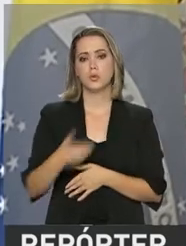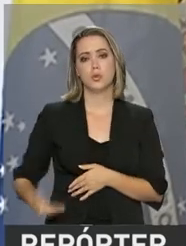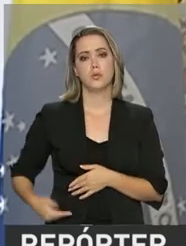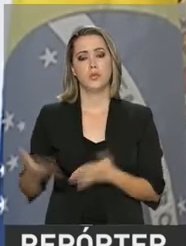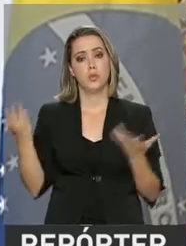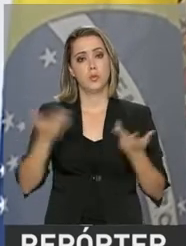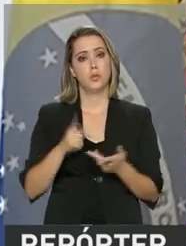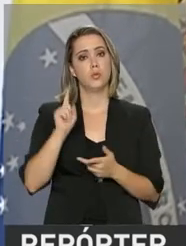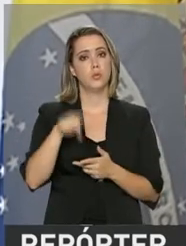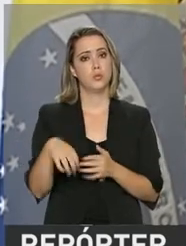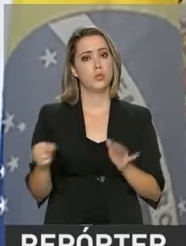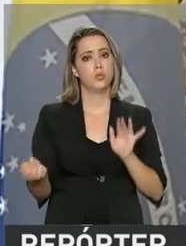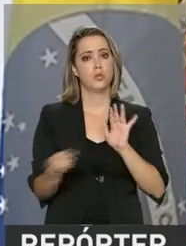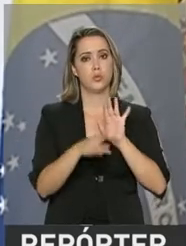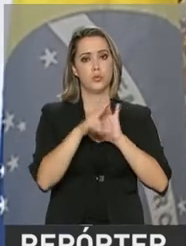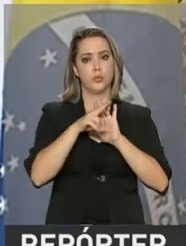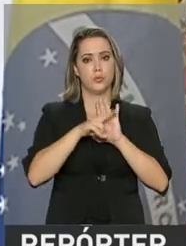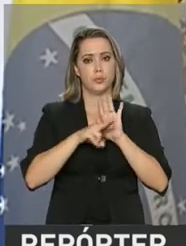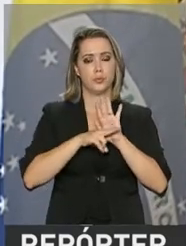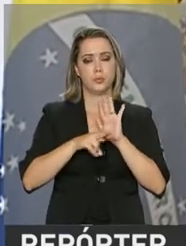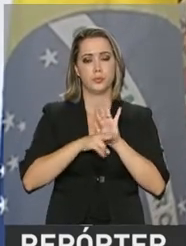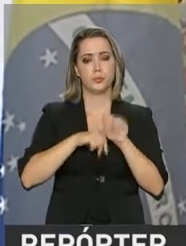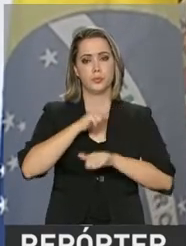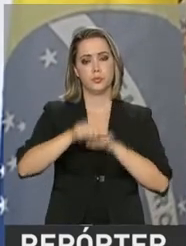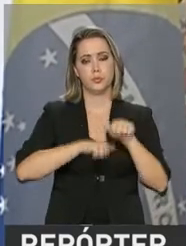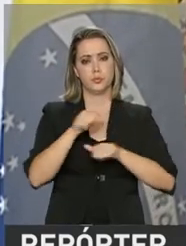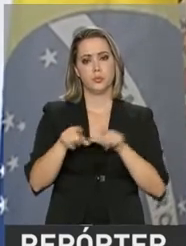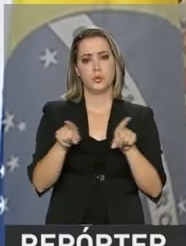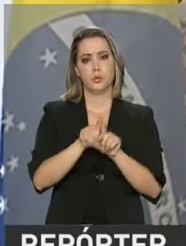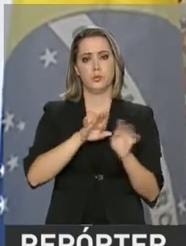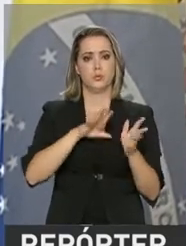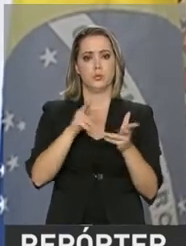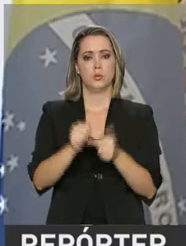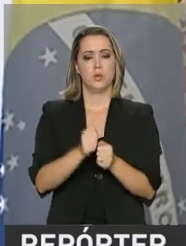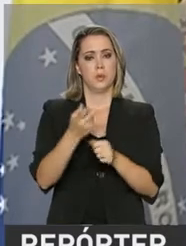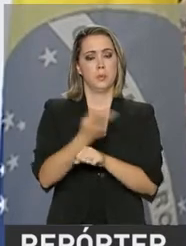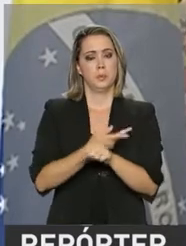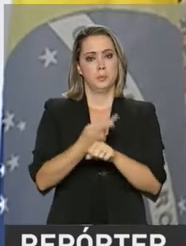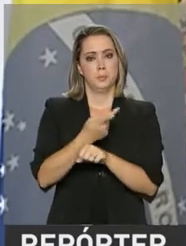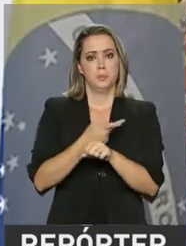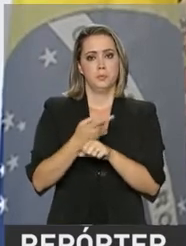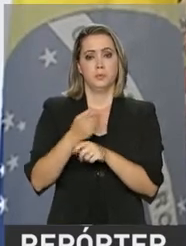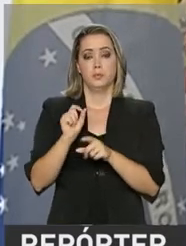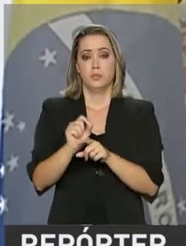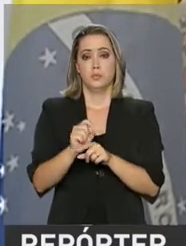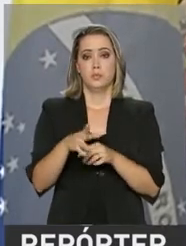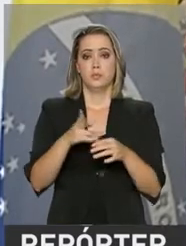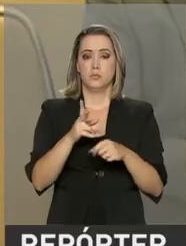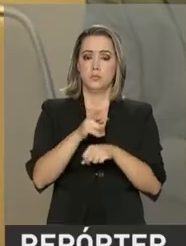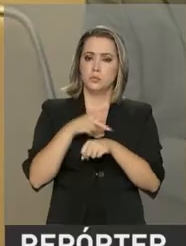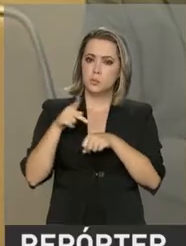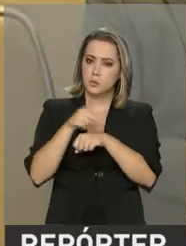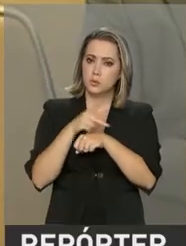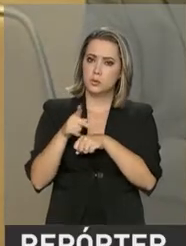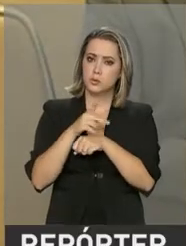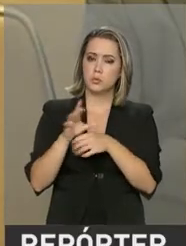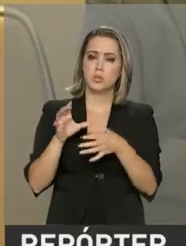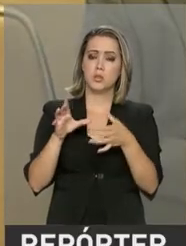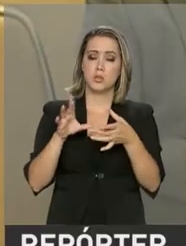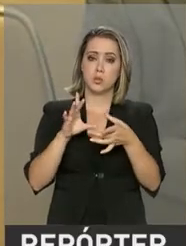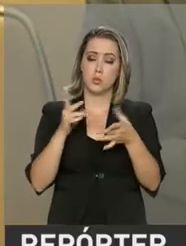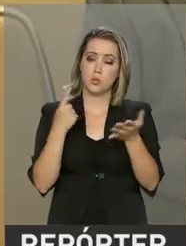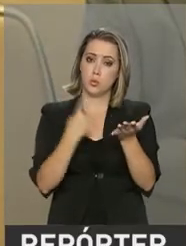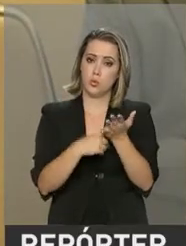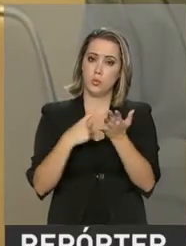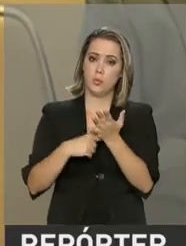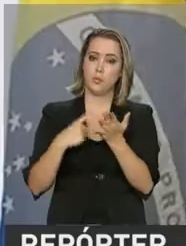é reformista, com mudanças também nas relações internacionais, e busca aproximação com países do Acordo Transpacífico e com